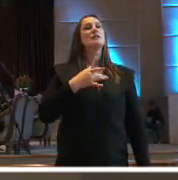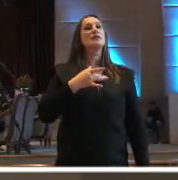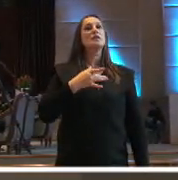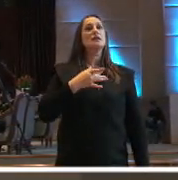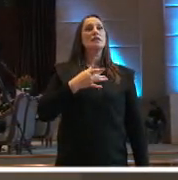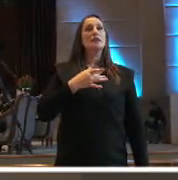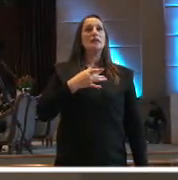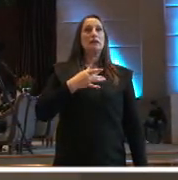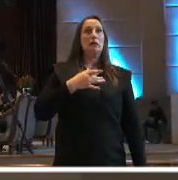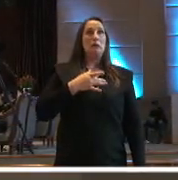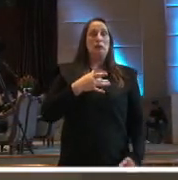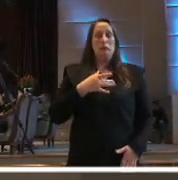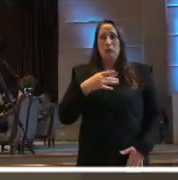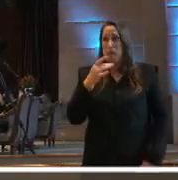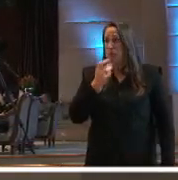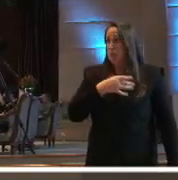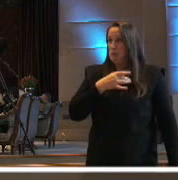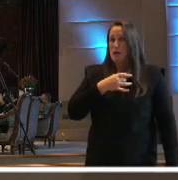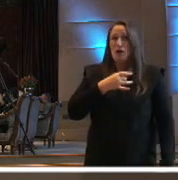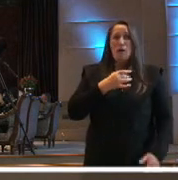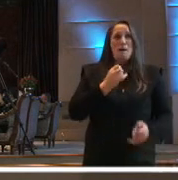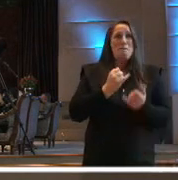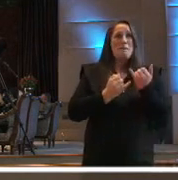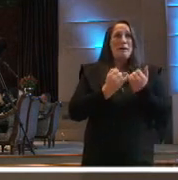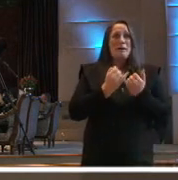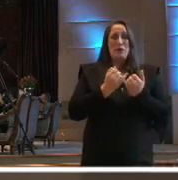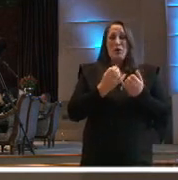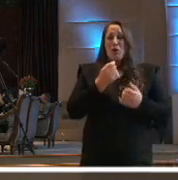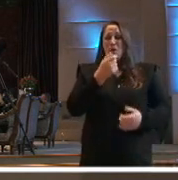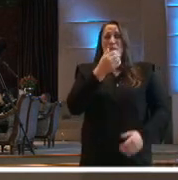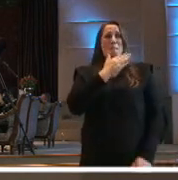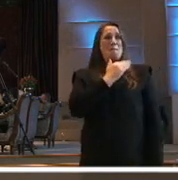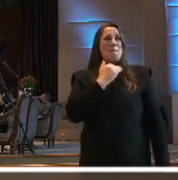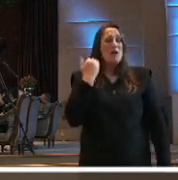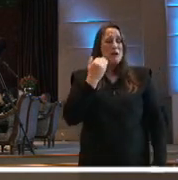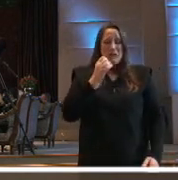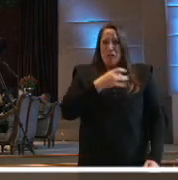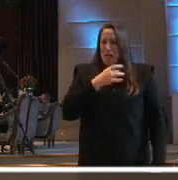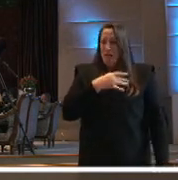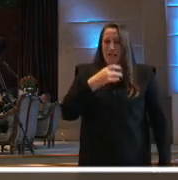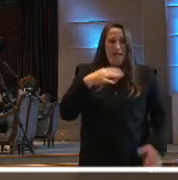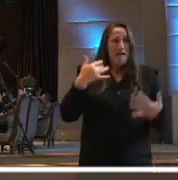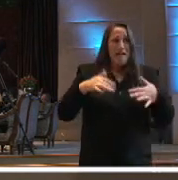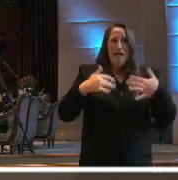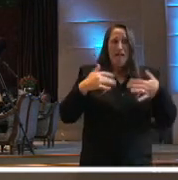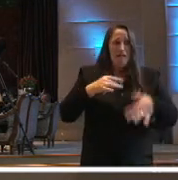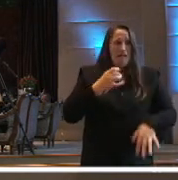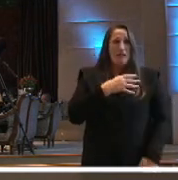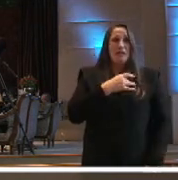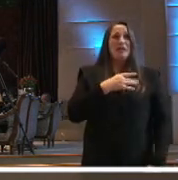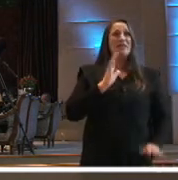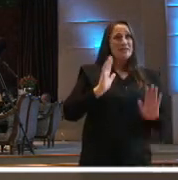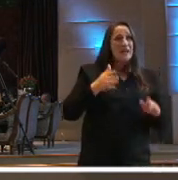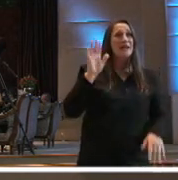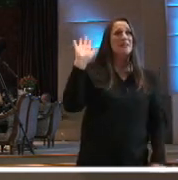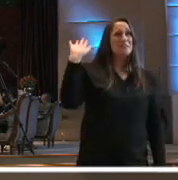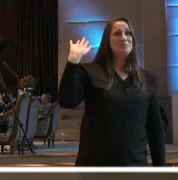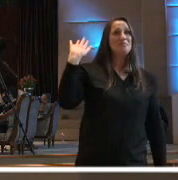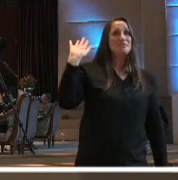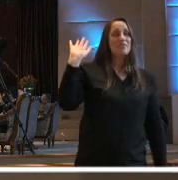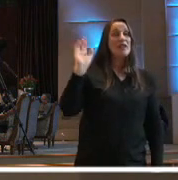dá até uma sensação de morte iminente. Alguém aqui já sentiu medo nesse nível assim? É um